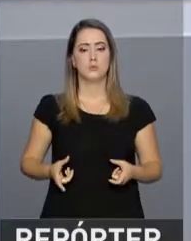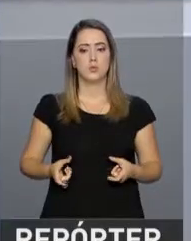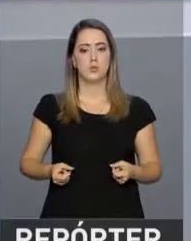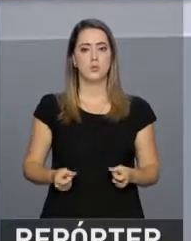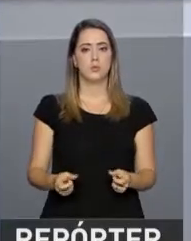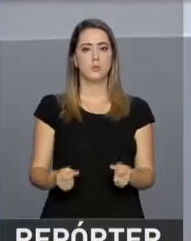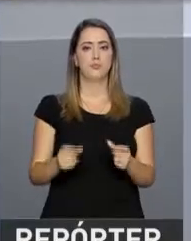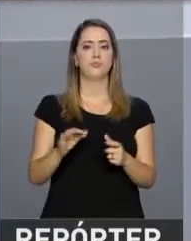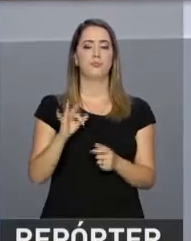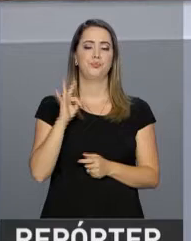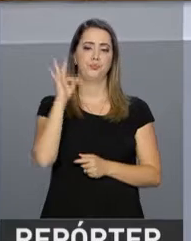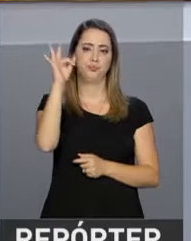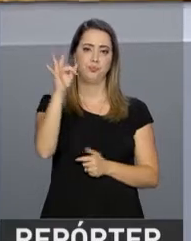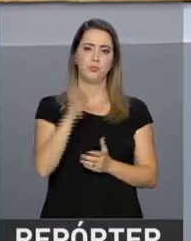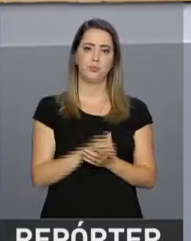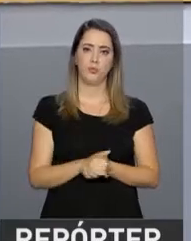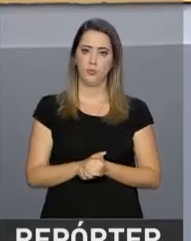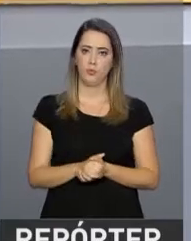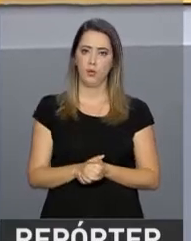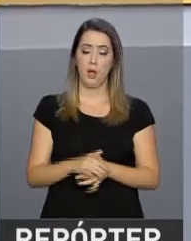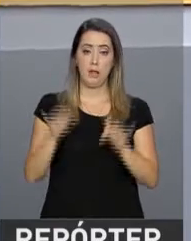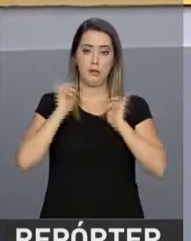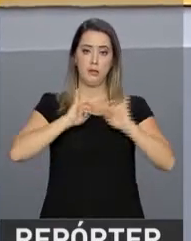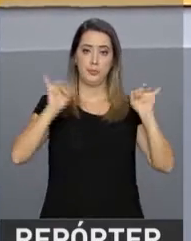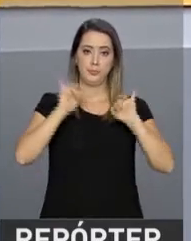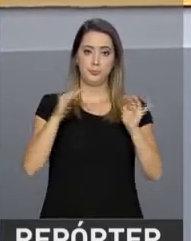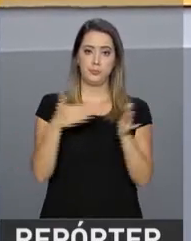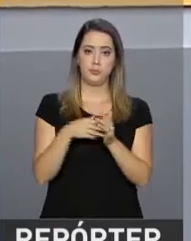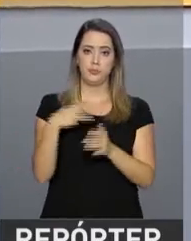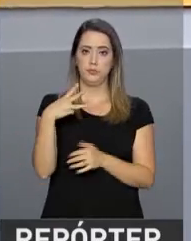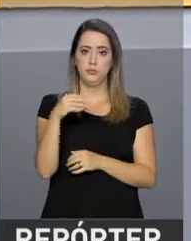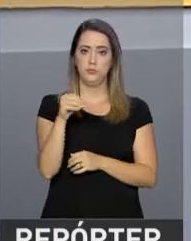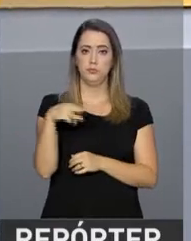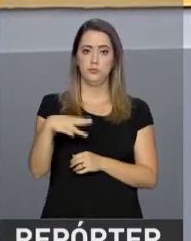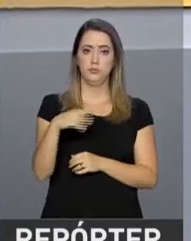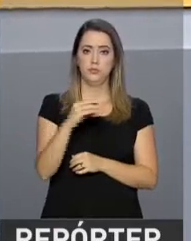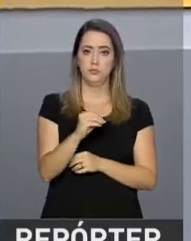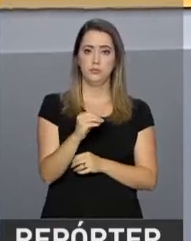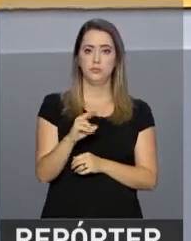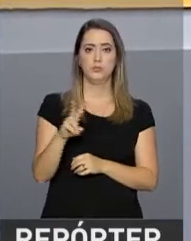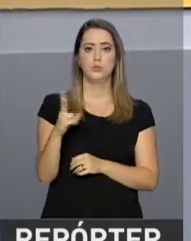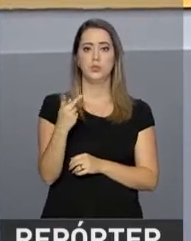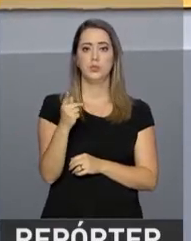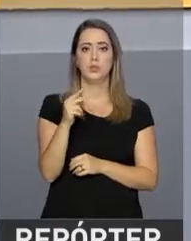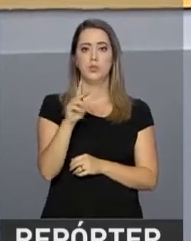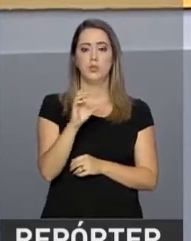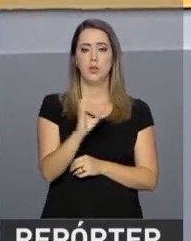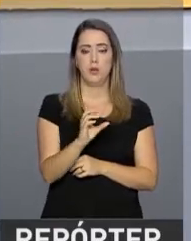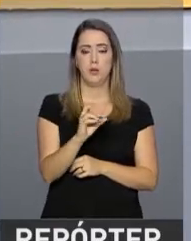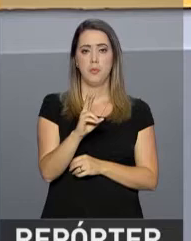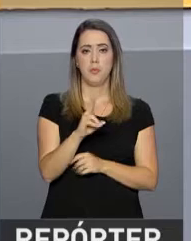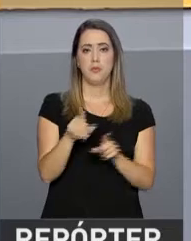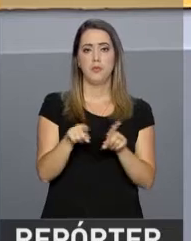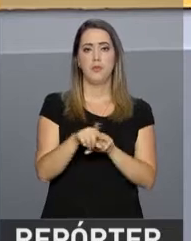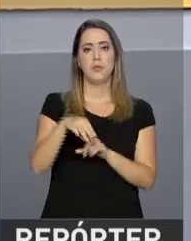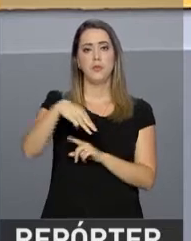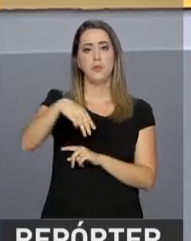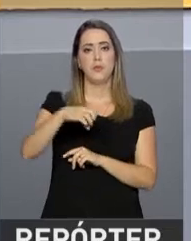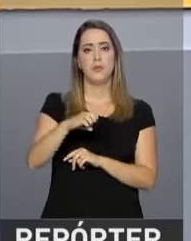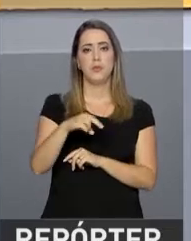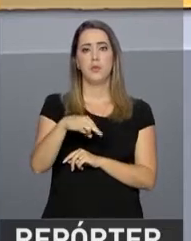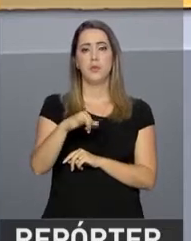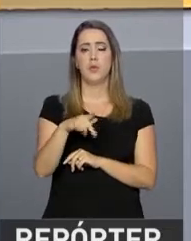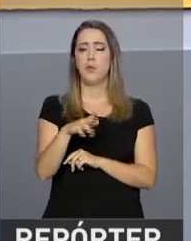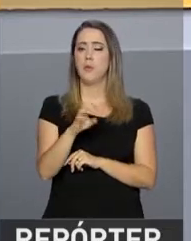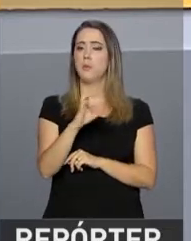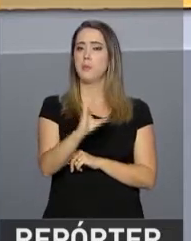a campanha será veiculada até o dia 30 de março as vacinas contra o hpv ea meningite c fazem parte do calendário